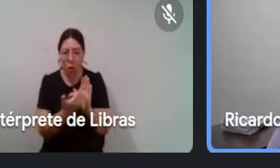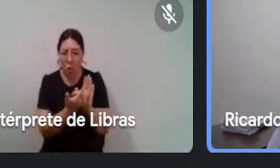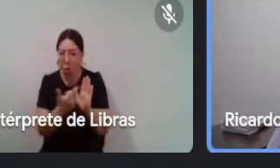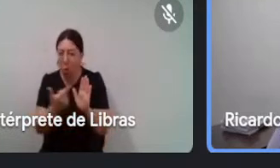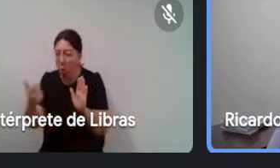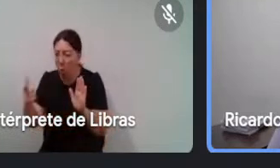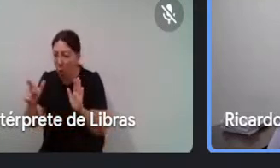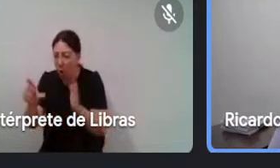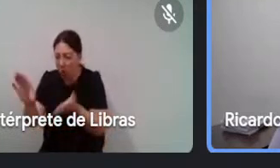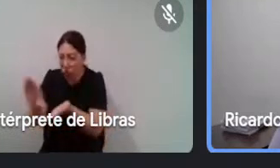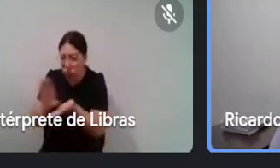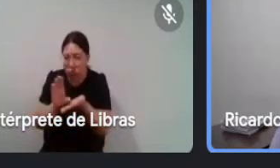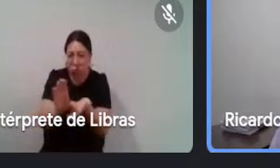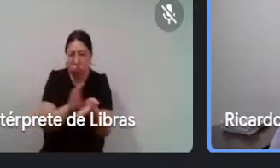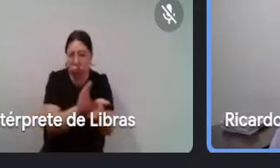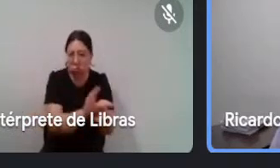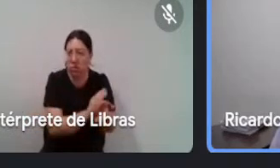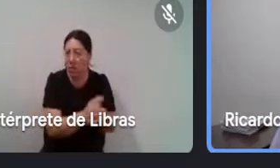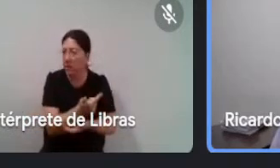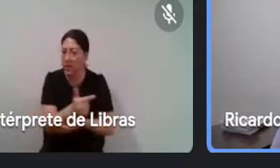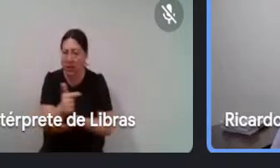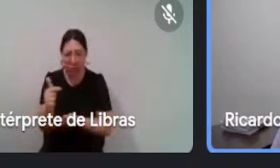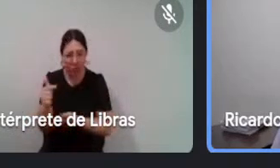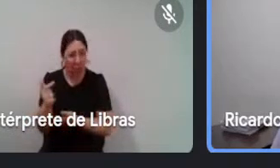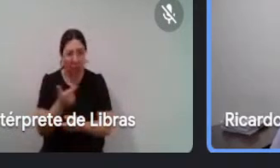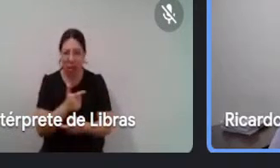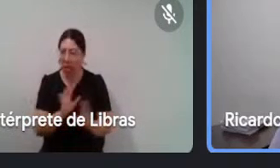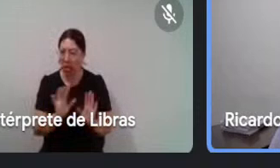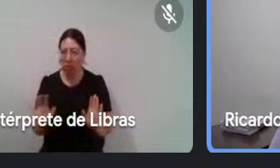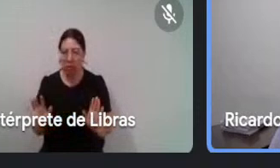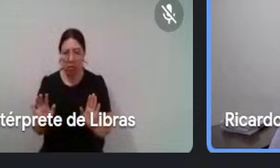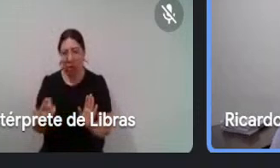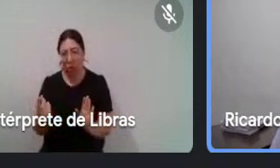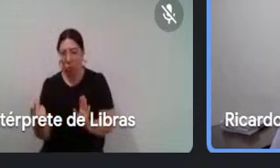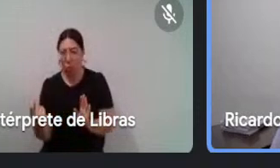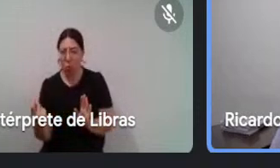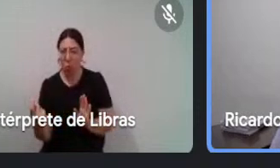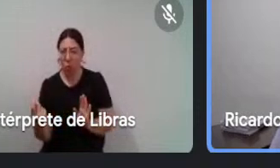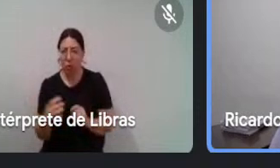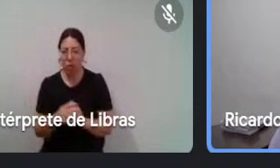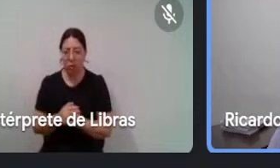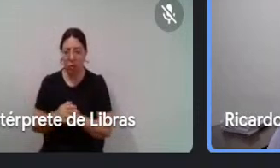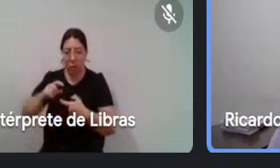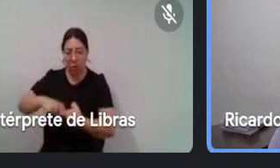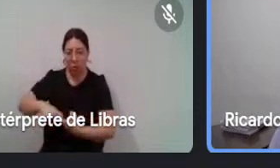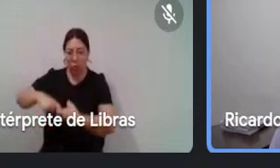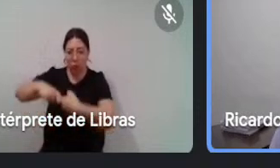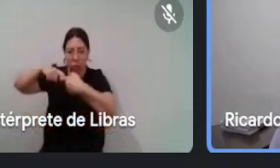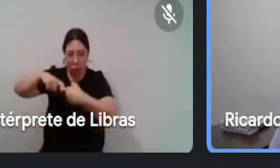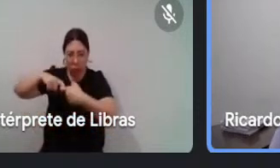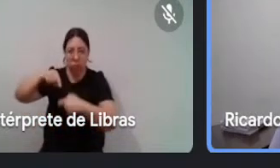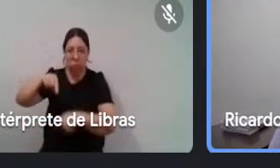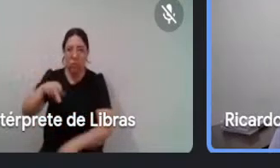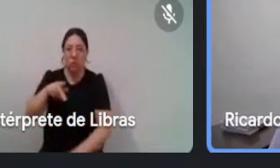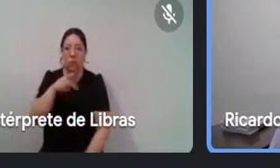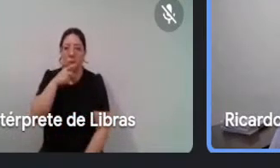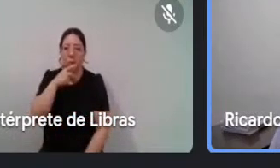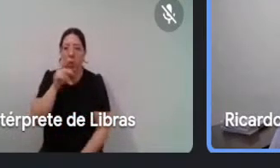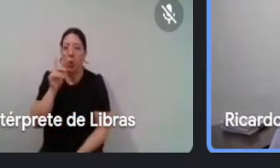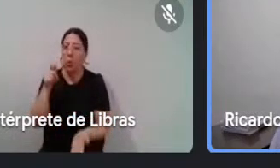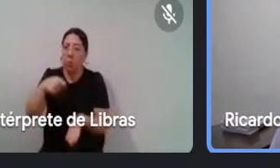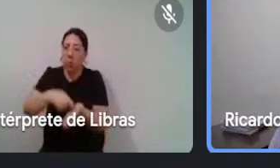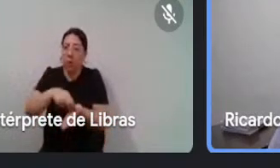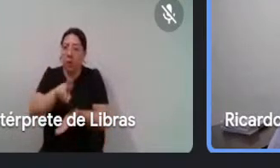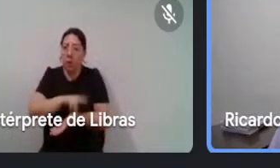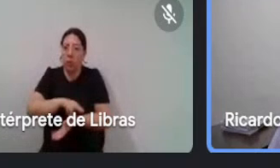receita. Então, em virtude de uma possível até suspensão do CNPJ do partido, se viu obrigado a usar os valores